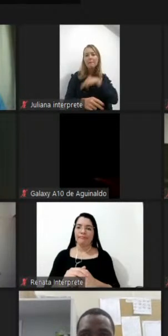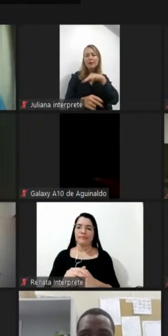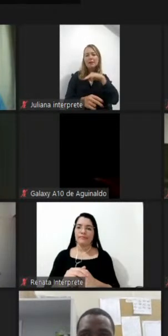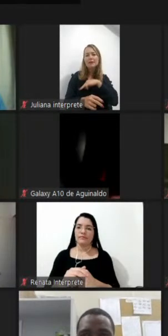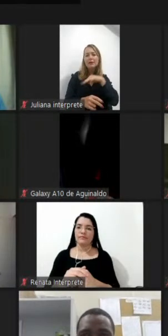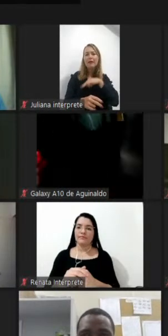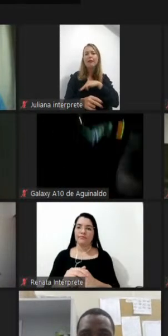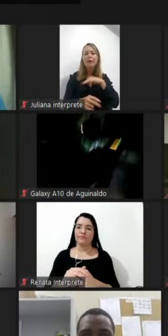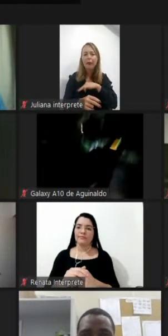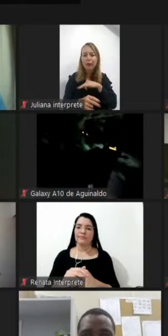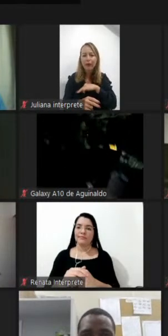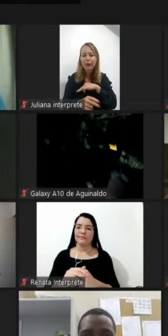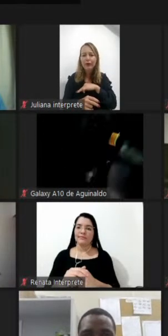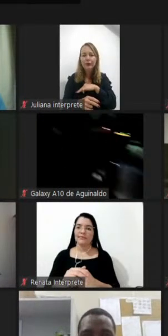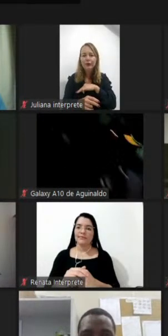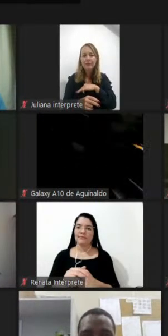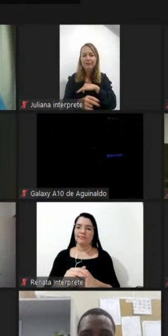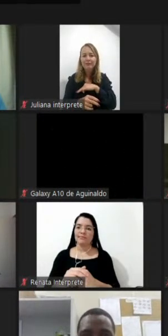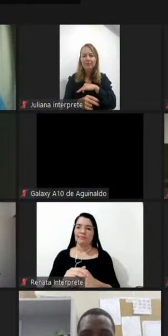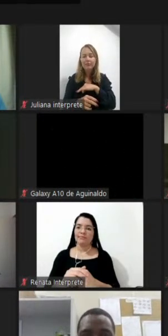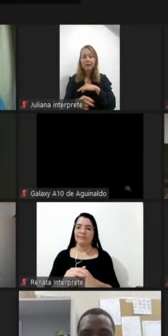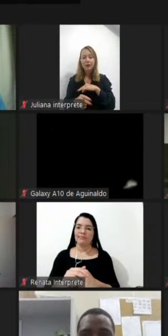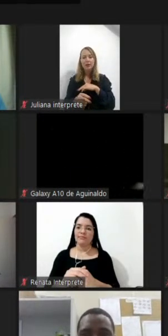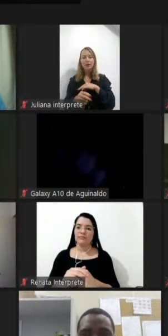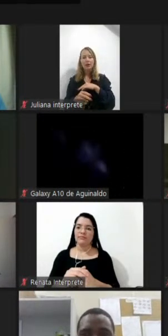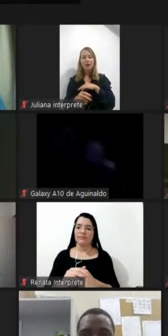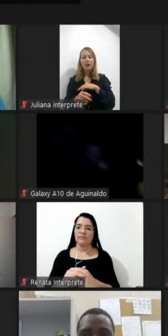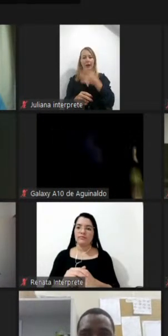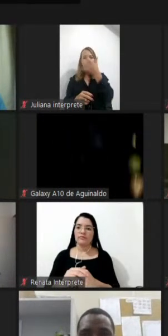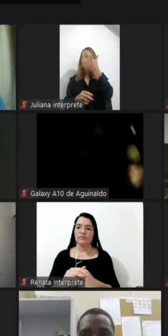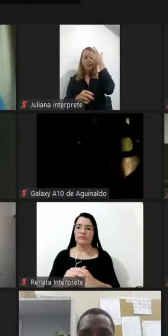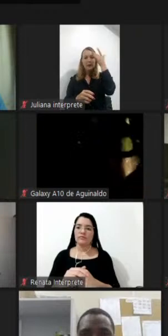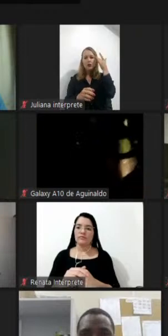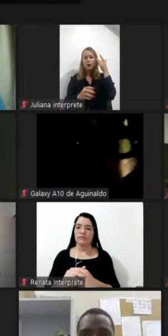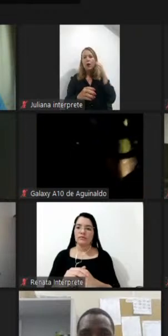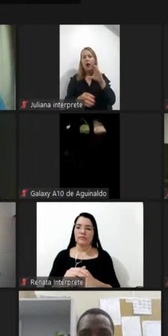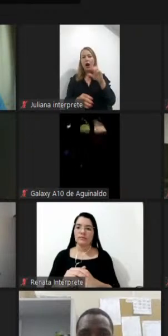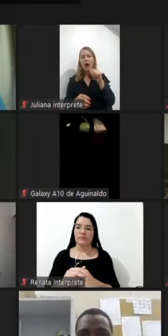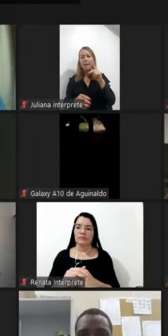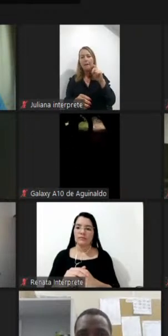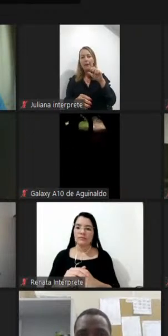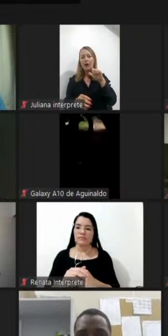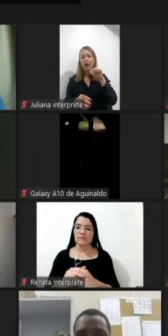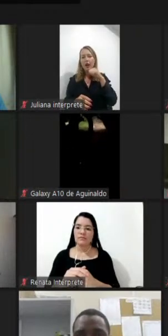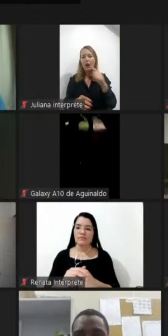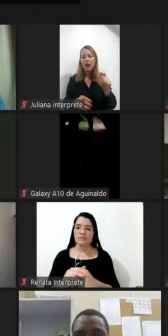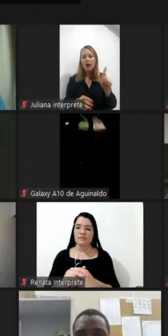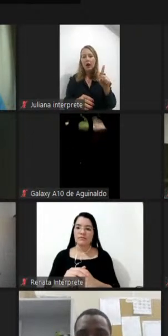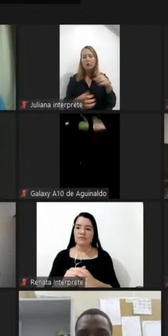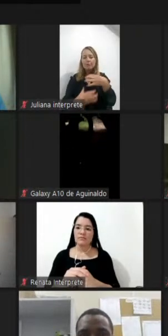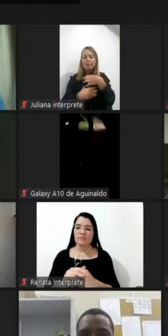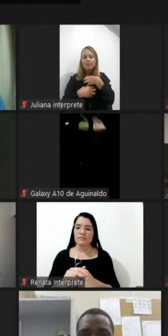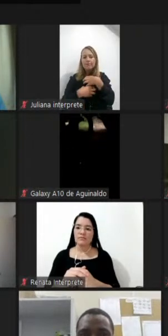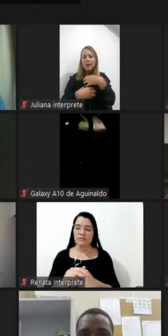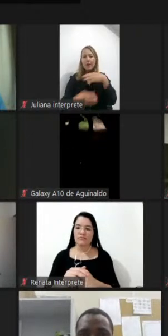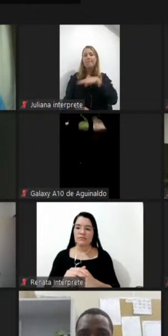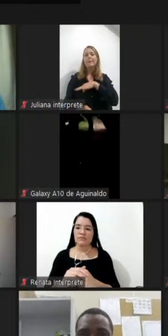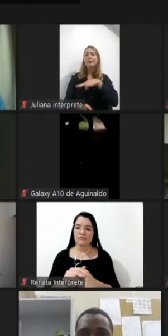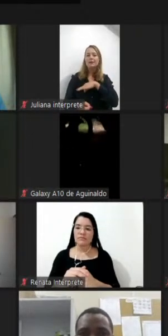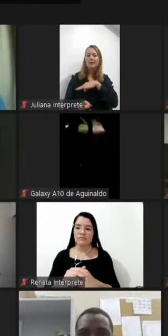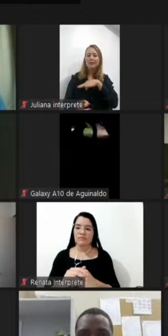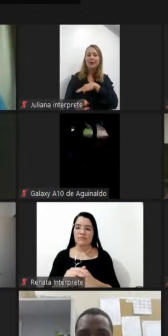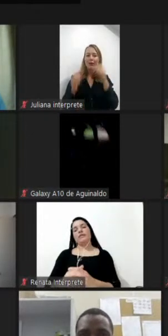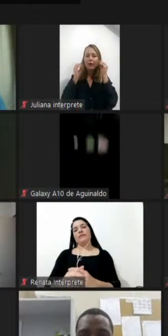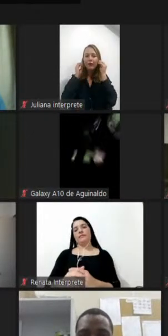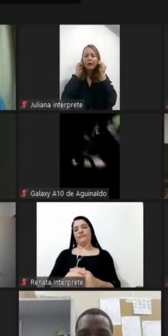pessoas. Os capelães são pessoas movidas pelo sentimento de misericórdia. Ainda há pouco ouvimos